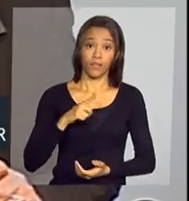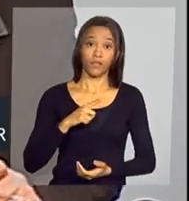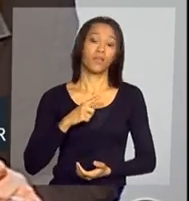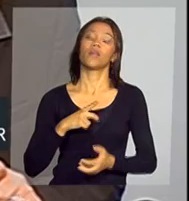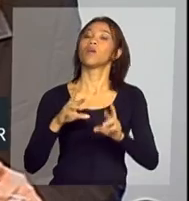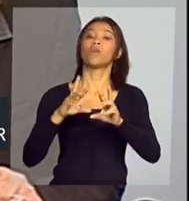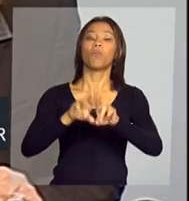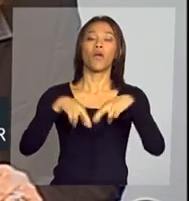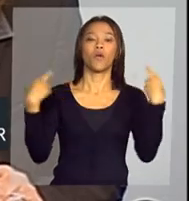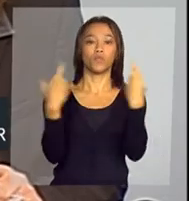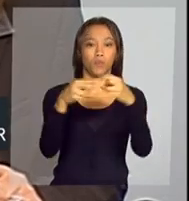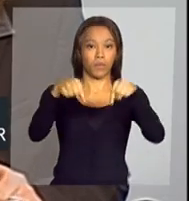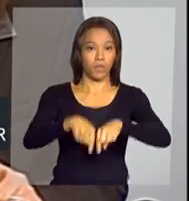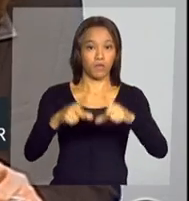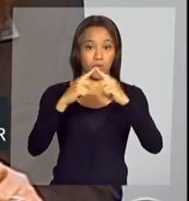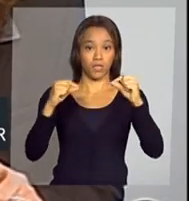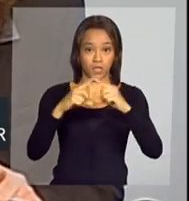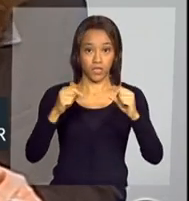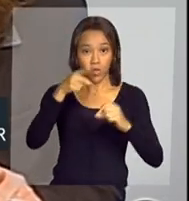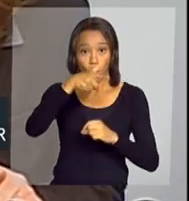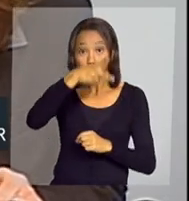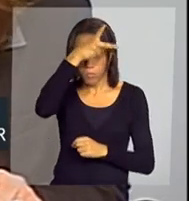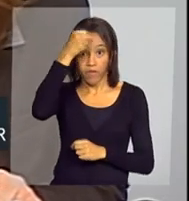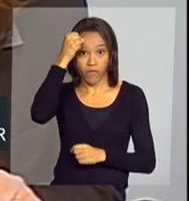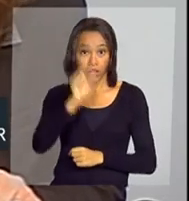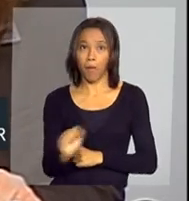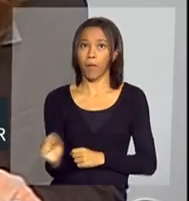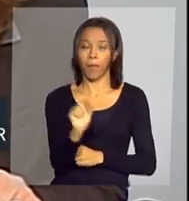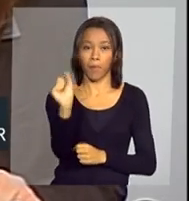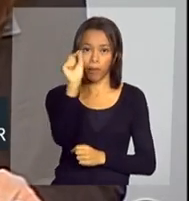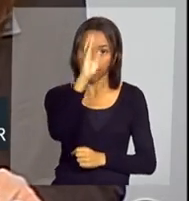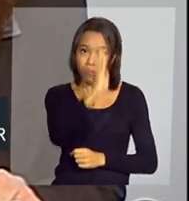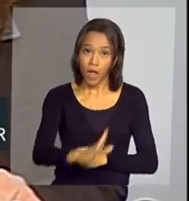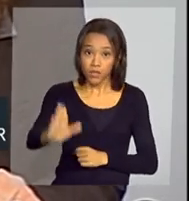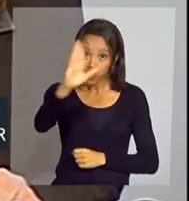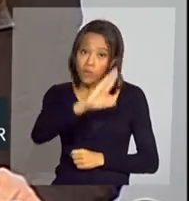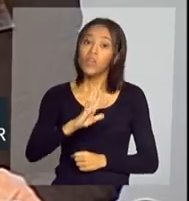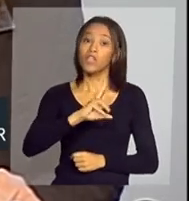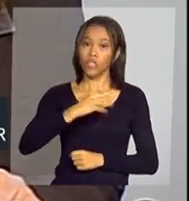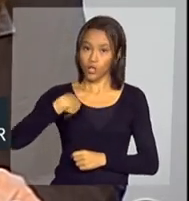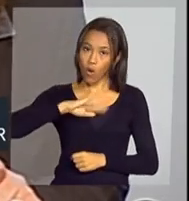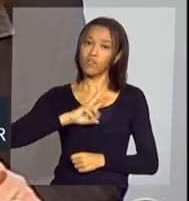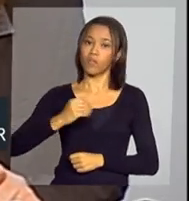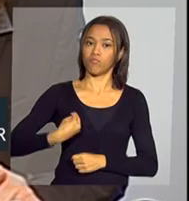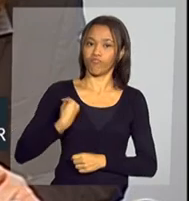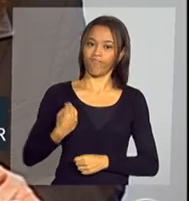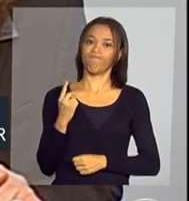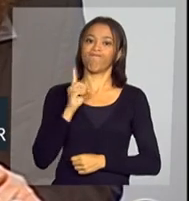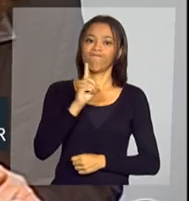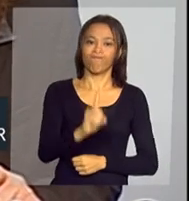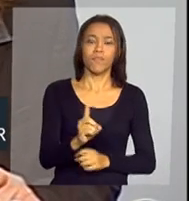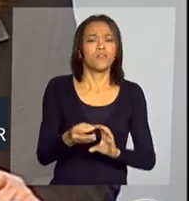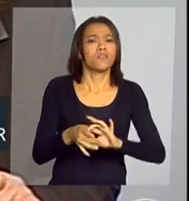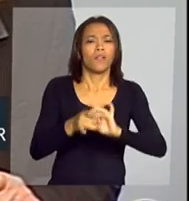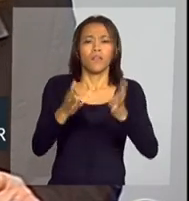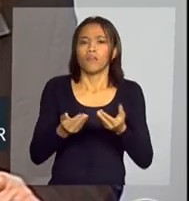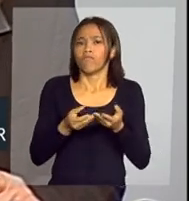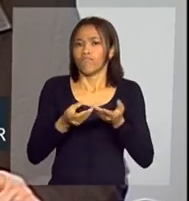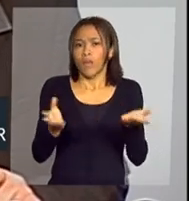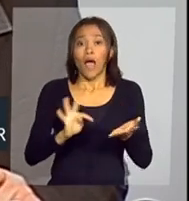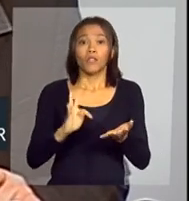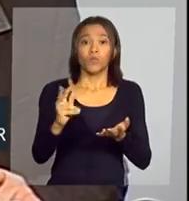com prefeitos em Brasília que nós vamos inclusive estar presentes para colocar à disposição de todos os